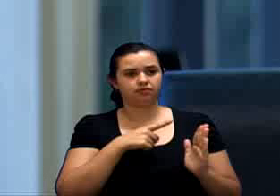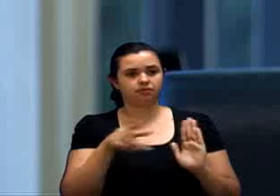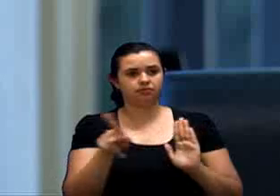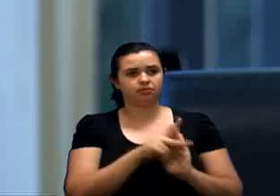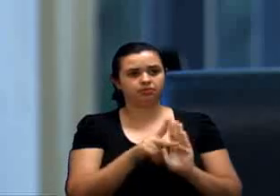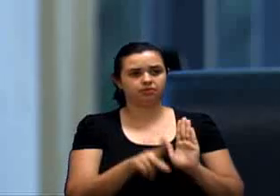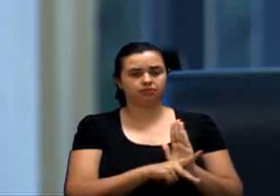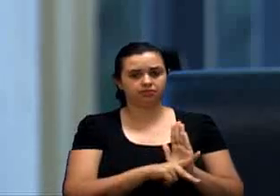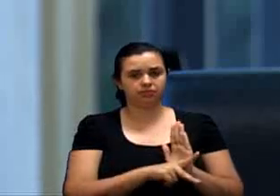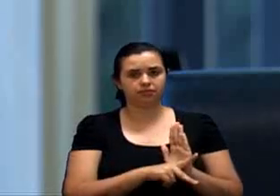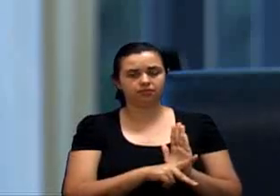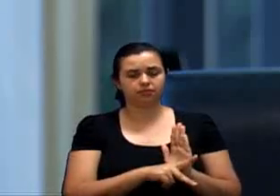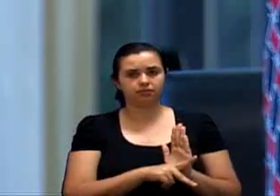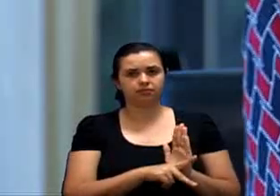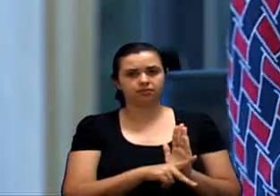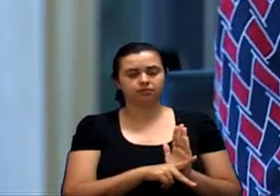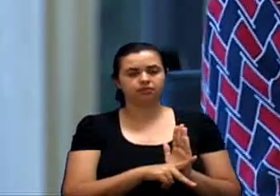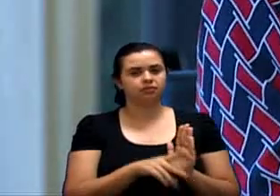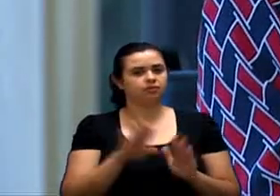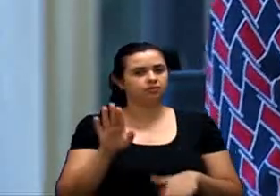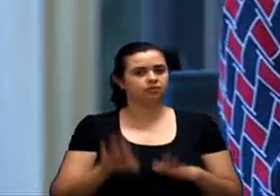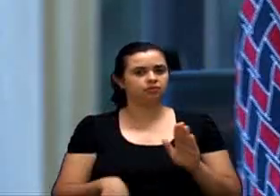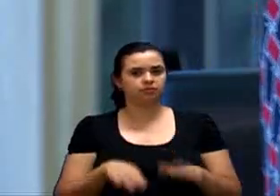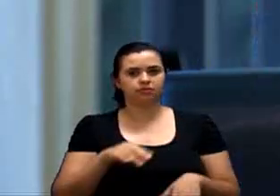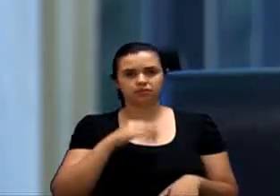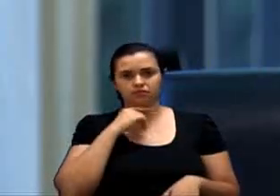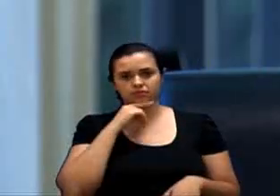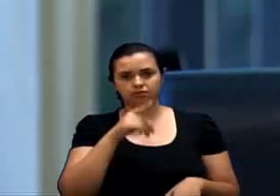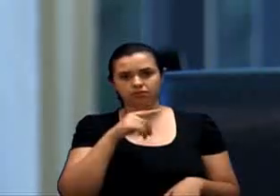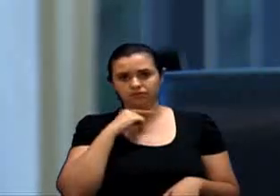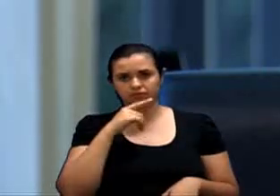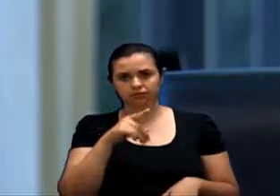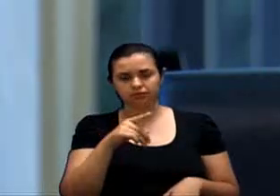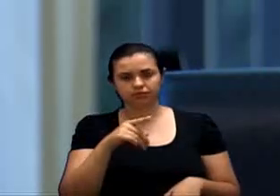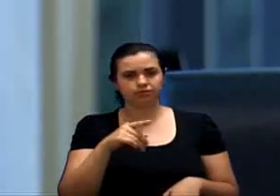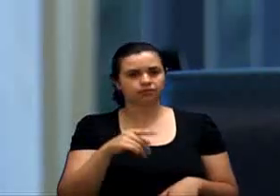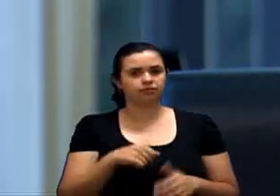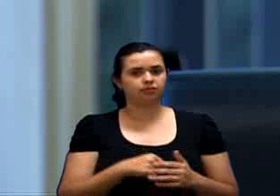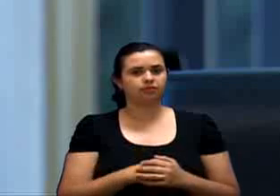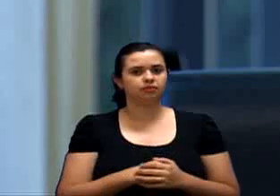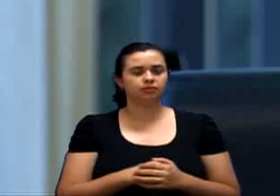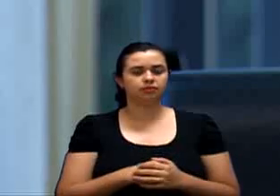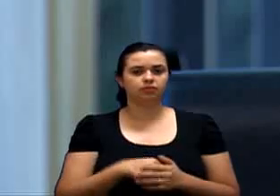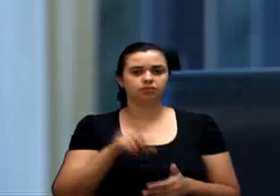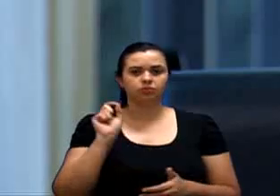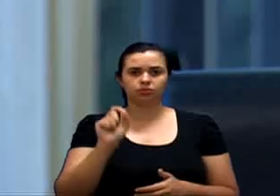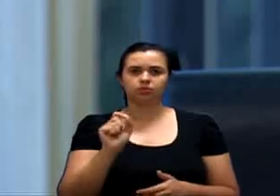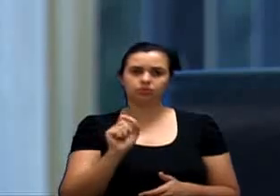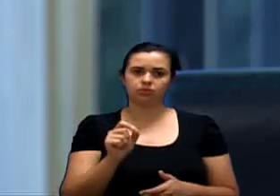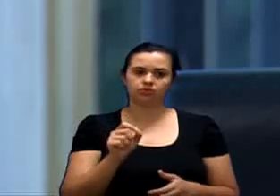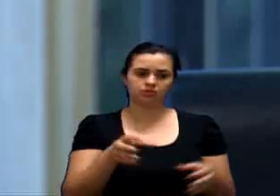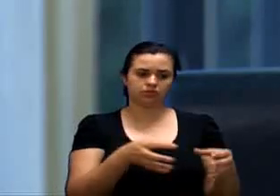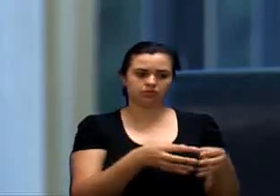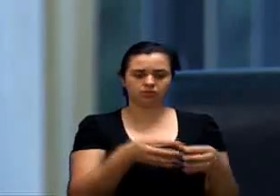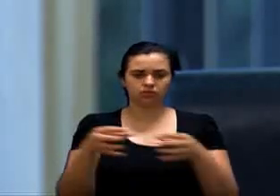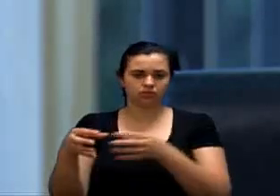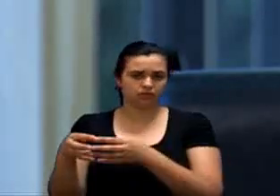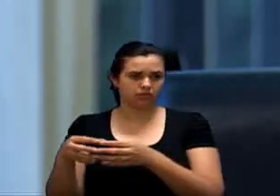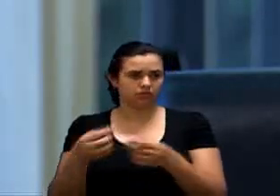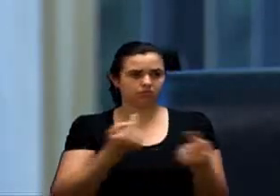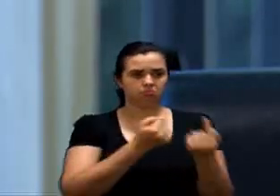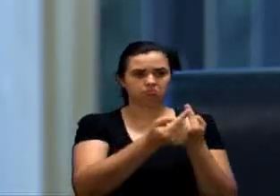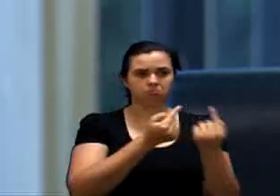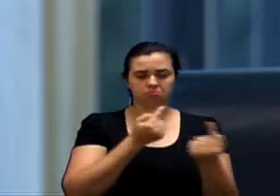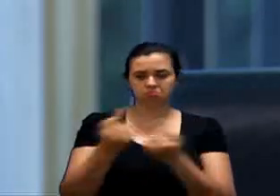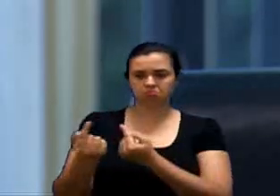são trazidos, muitas vezes não dá tempo da gente entrar em contato com as associações. Né? Nós até